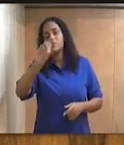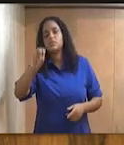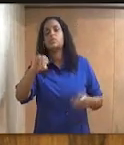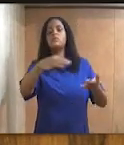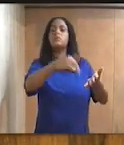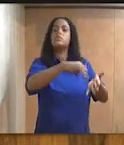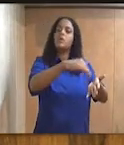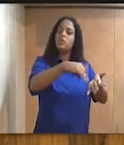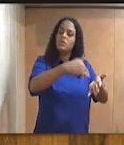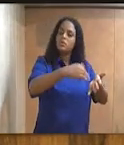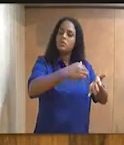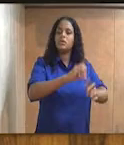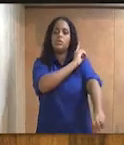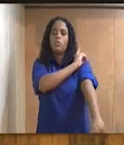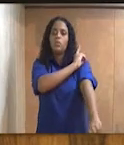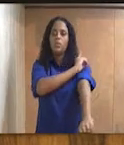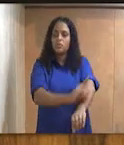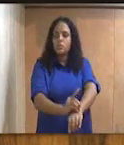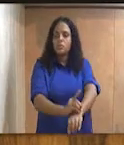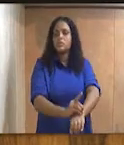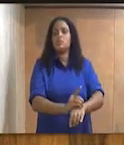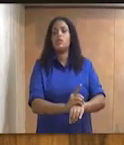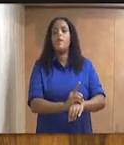de Educação,